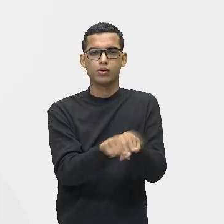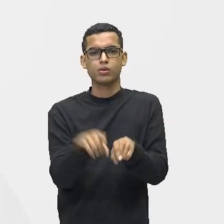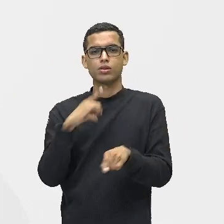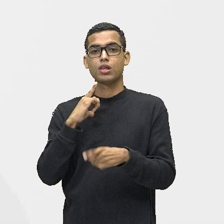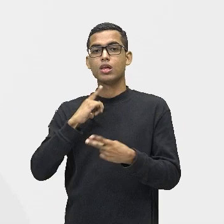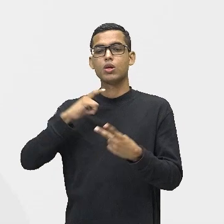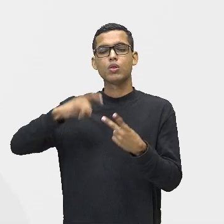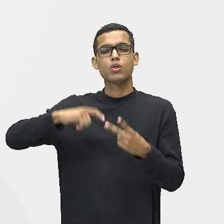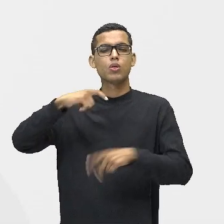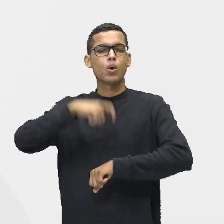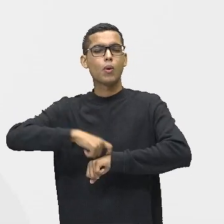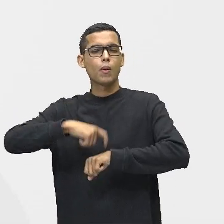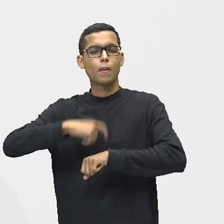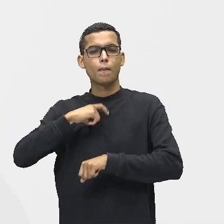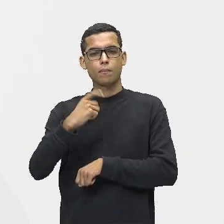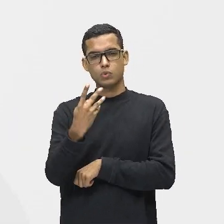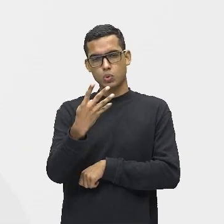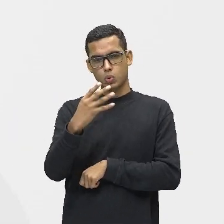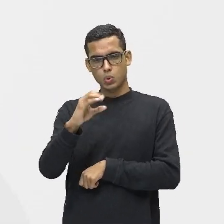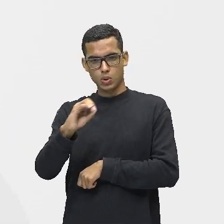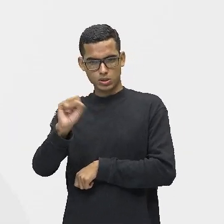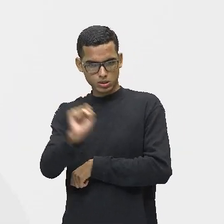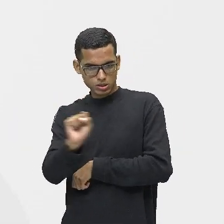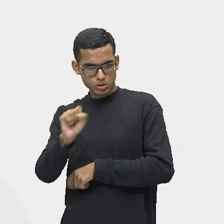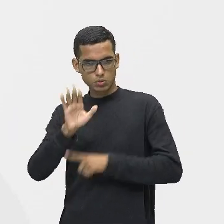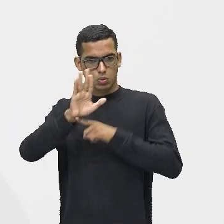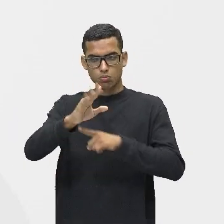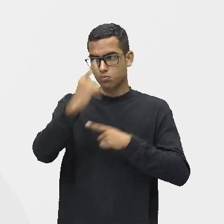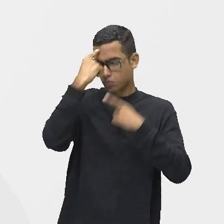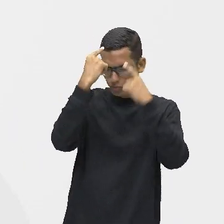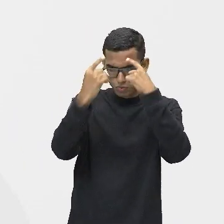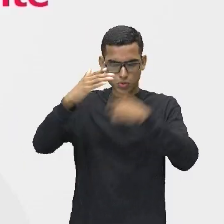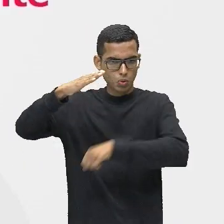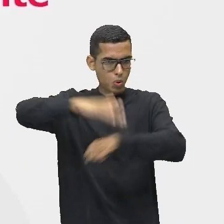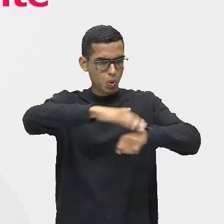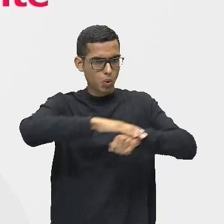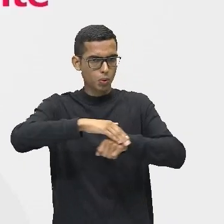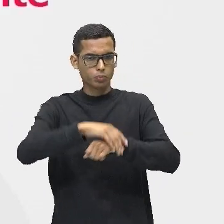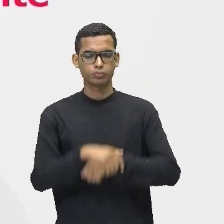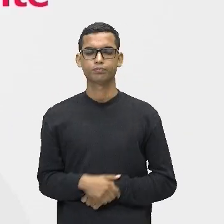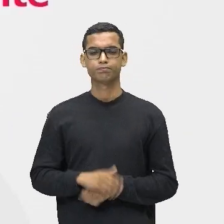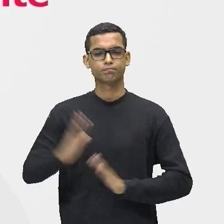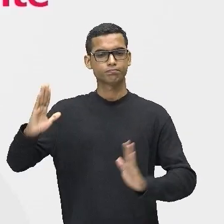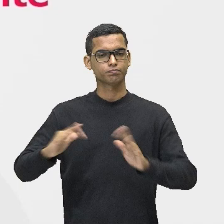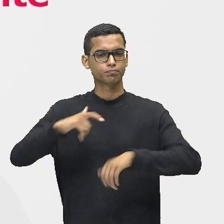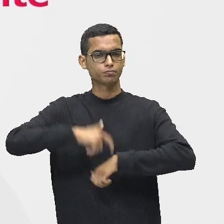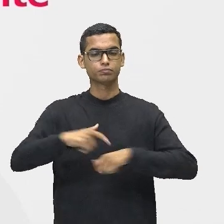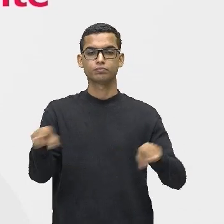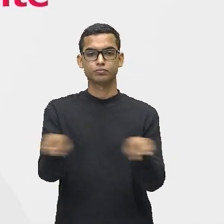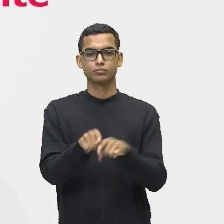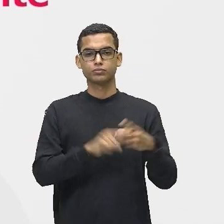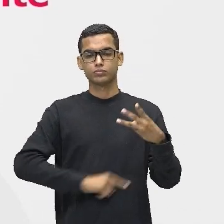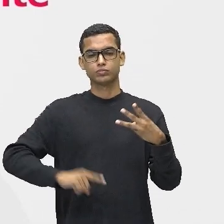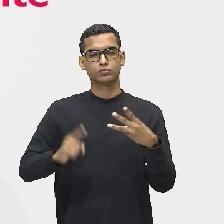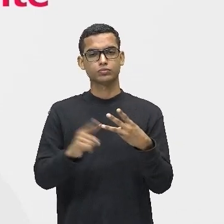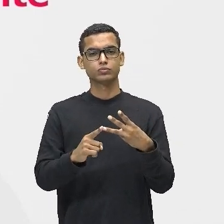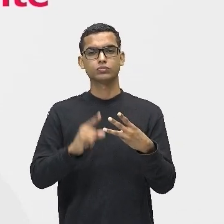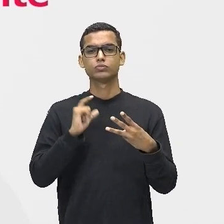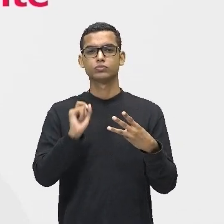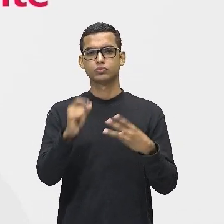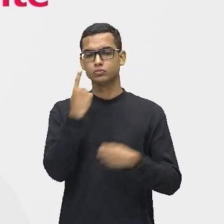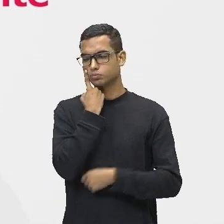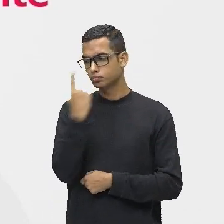um tempo máximo de 40 segundos para expor suas ideias em cada turno. Segundo, é extremamente importante